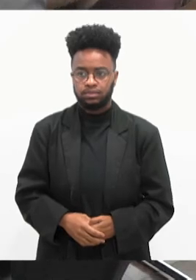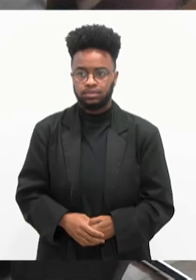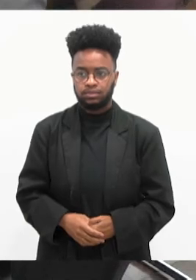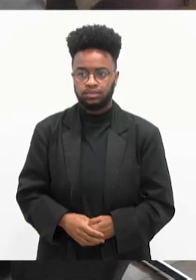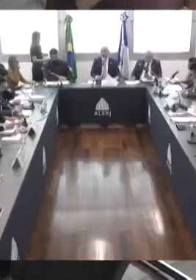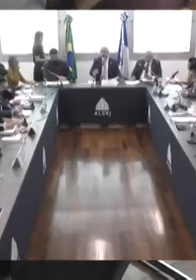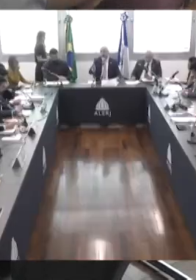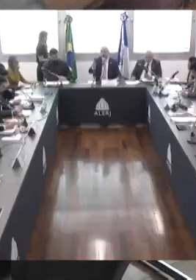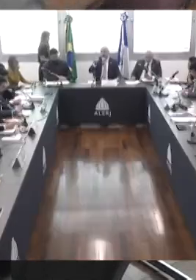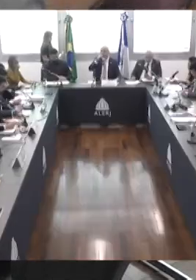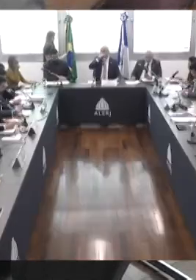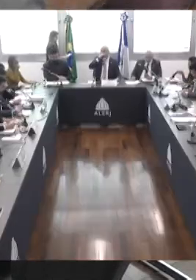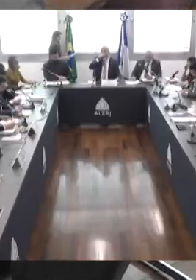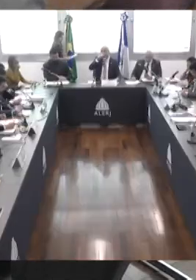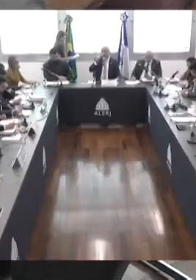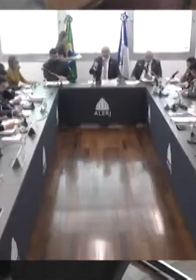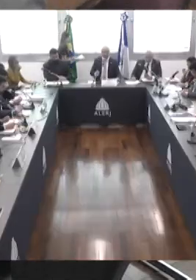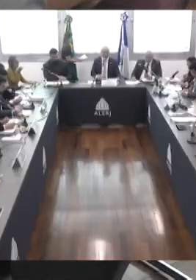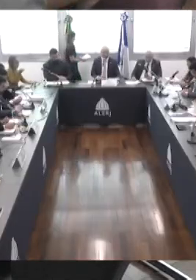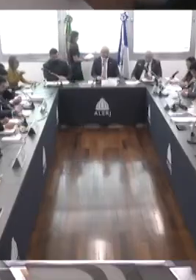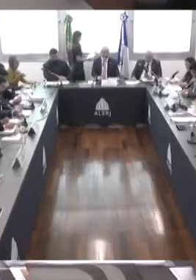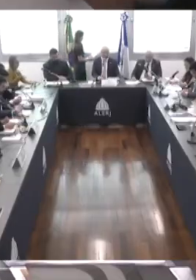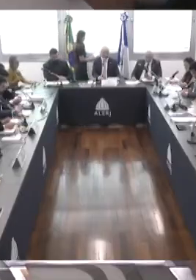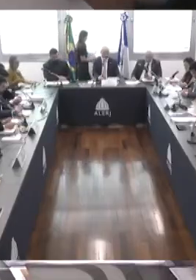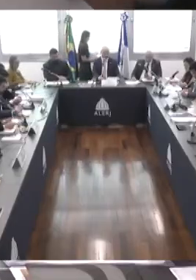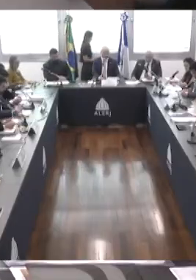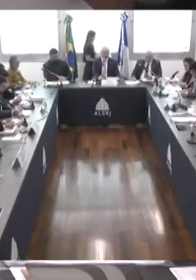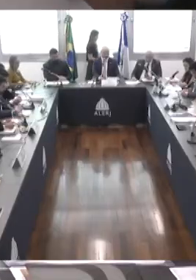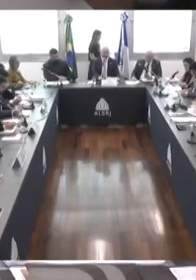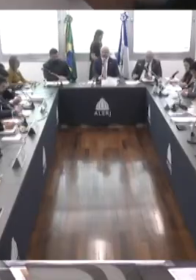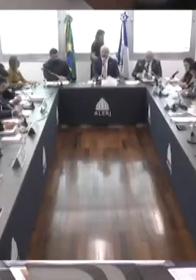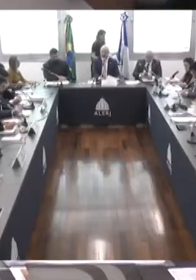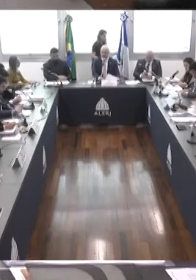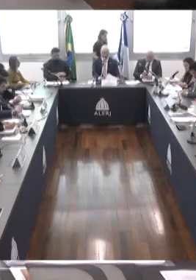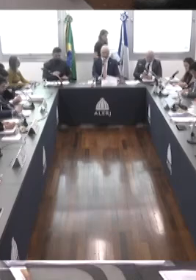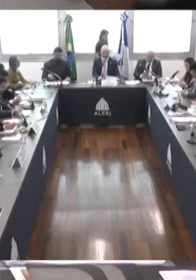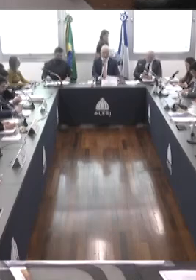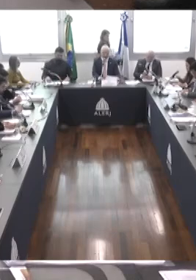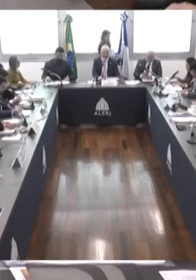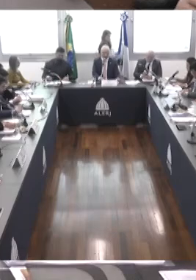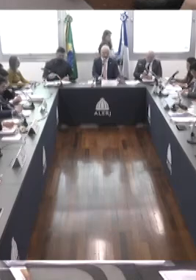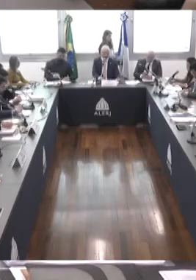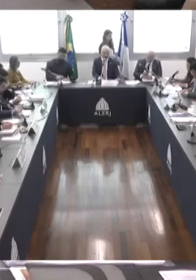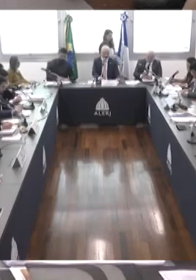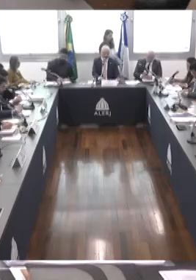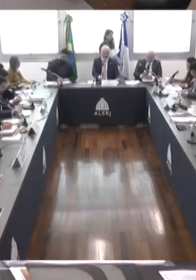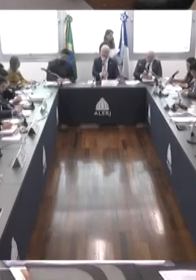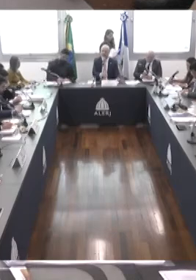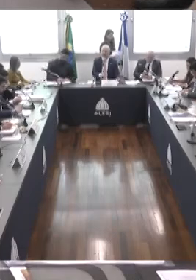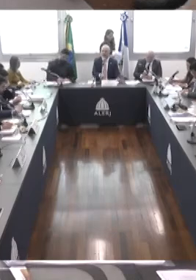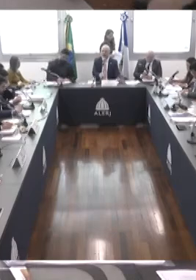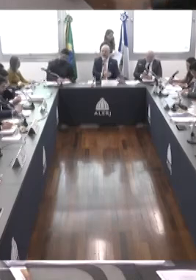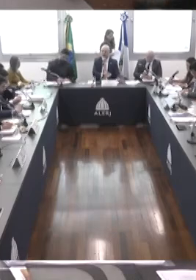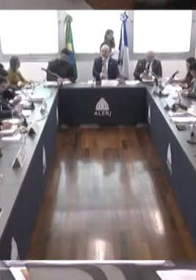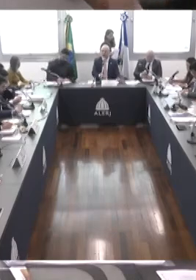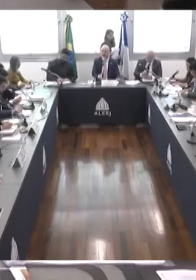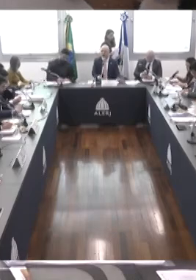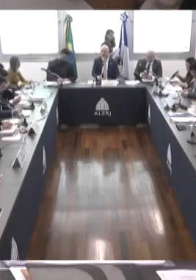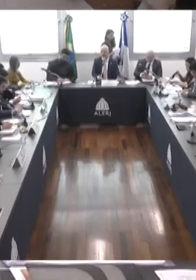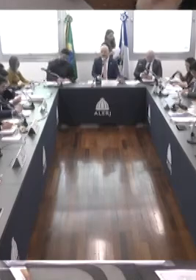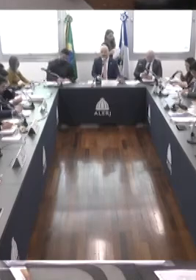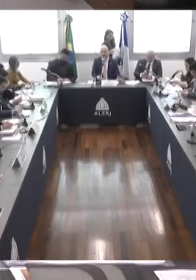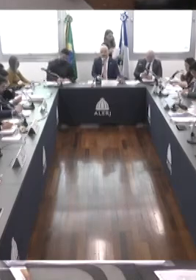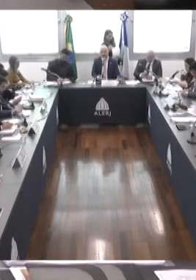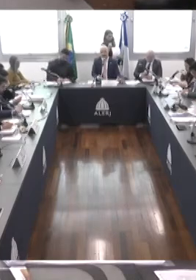Então, nós vamos aproveitar, inclusive, essa discussão. Ela revoga parte. Só são as alíneas específicas que falam